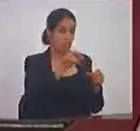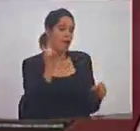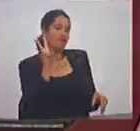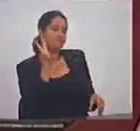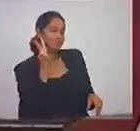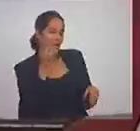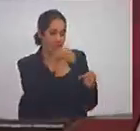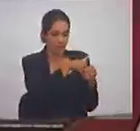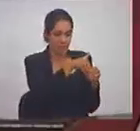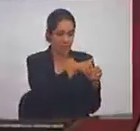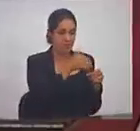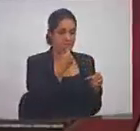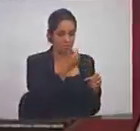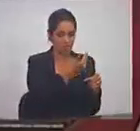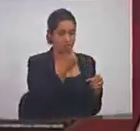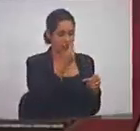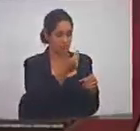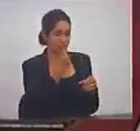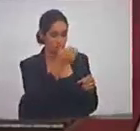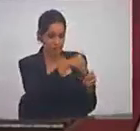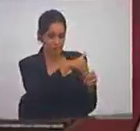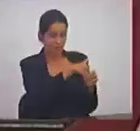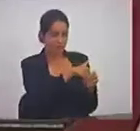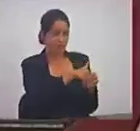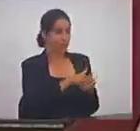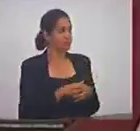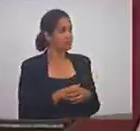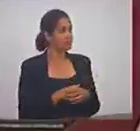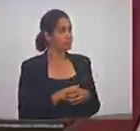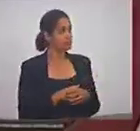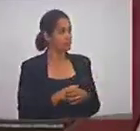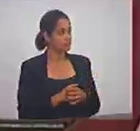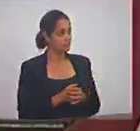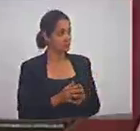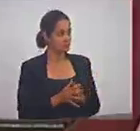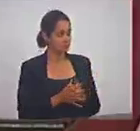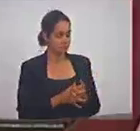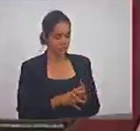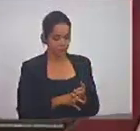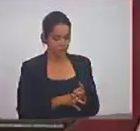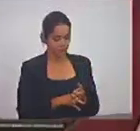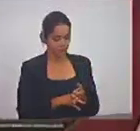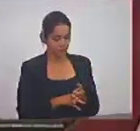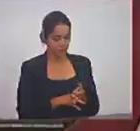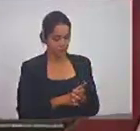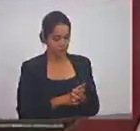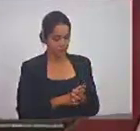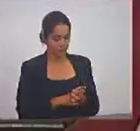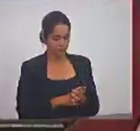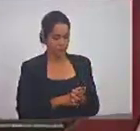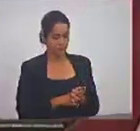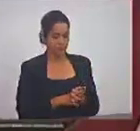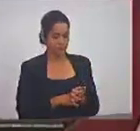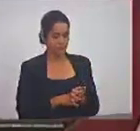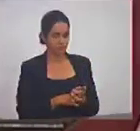diferente em 2016, como prometeu enxugar a máquina pública, que esse nome é bonito em época de campanha. Depois que é eleita,